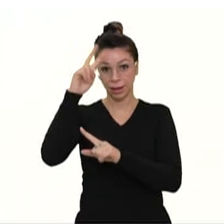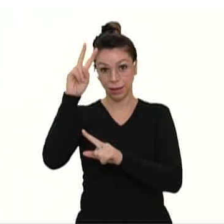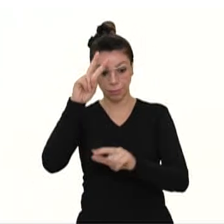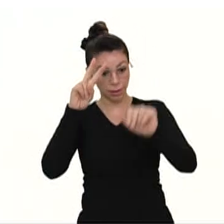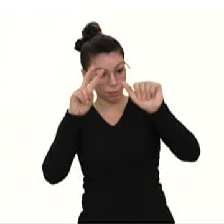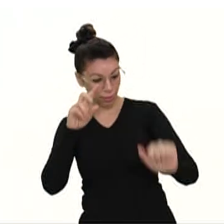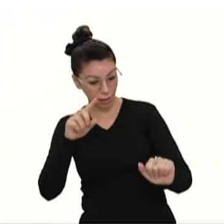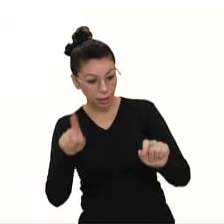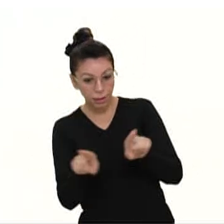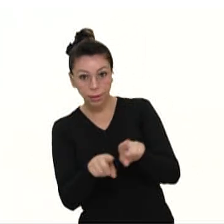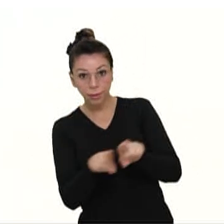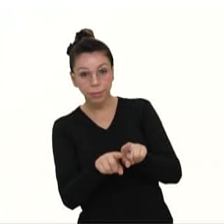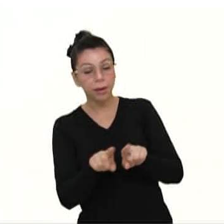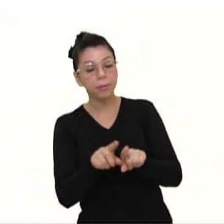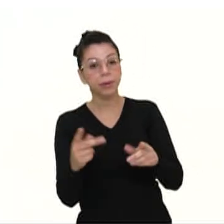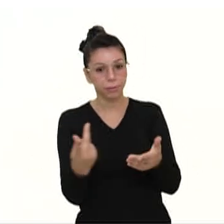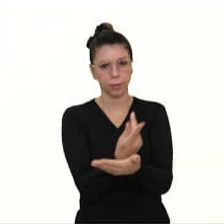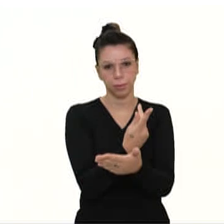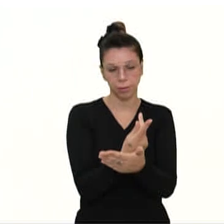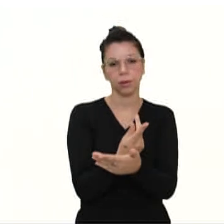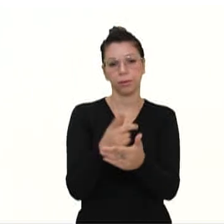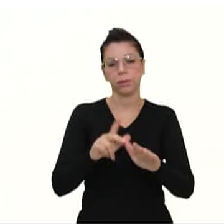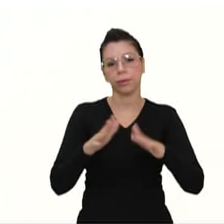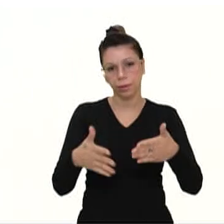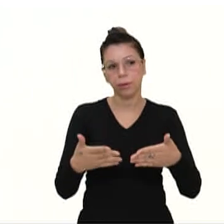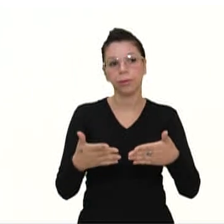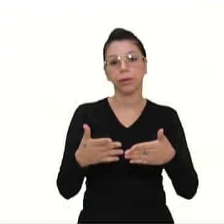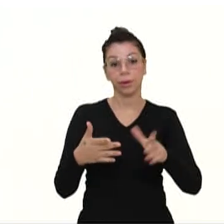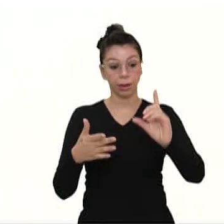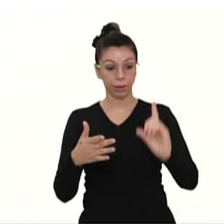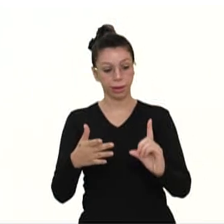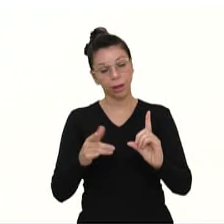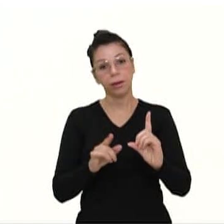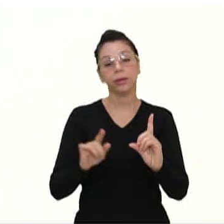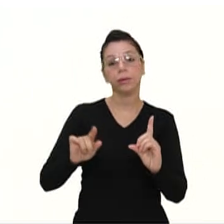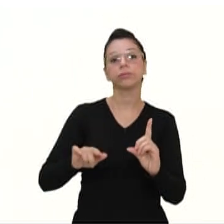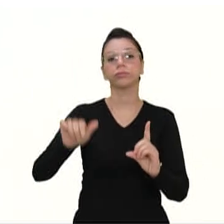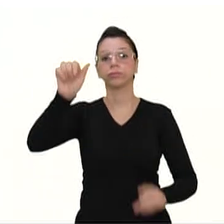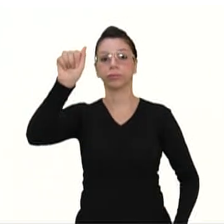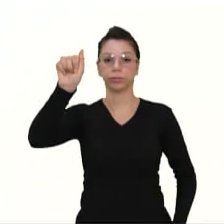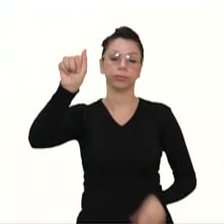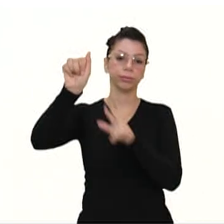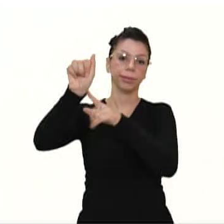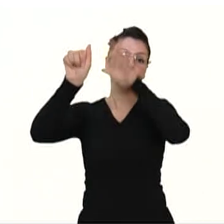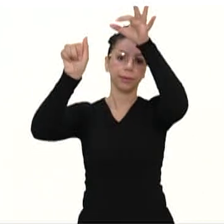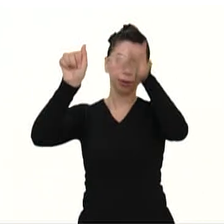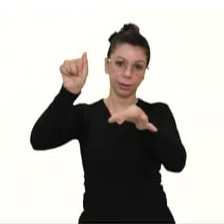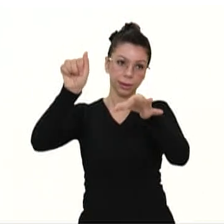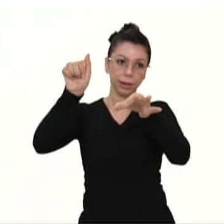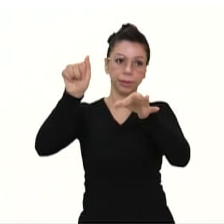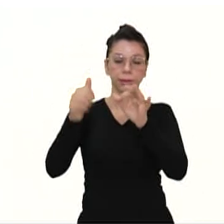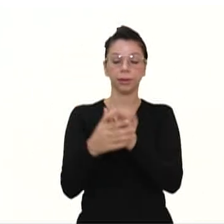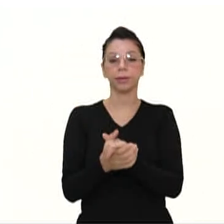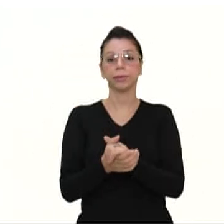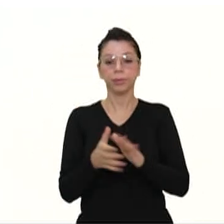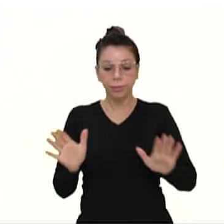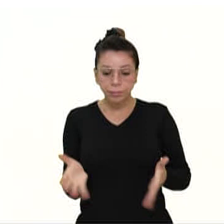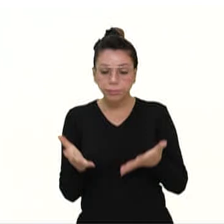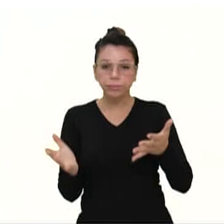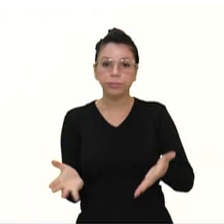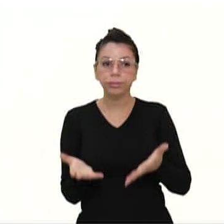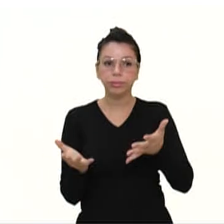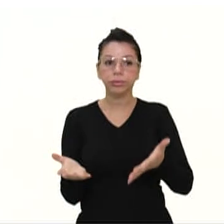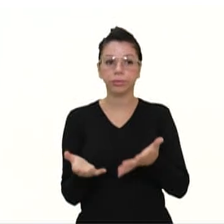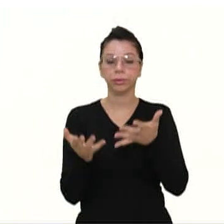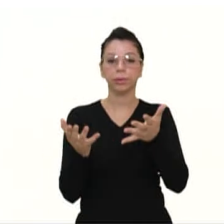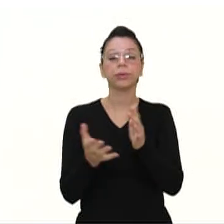mas aqui foi um erro de digitação. Aqui é a alternativa D. Então, a alternativa correta aqui, alternativa A. Contribuem para a